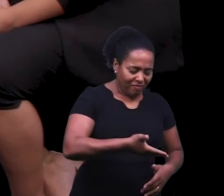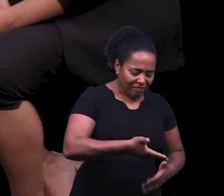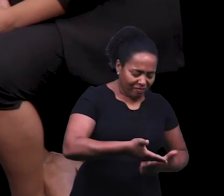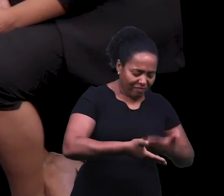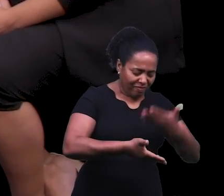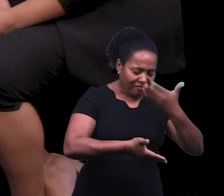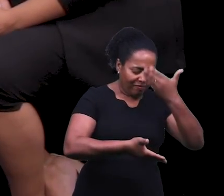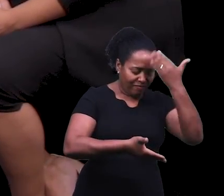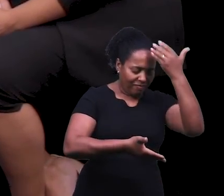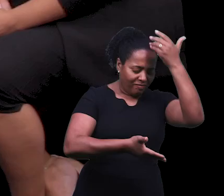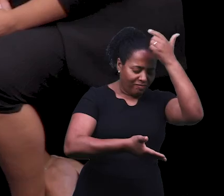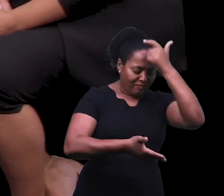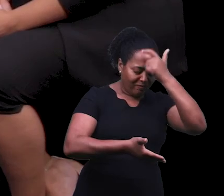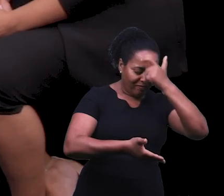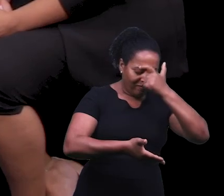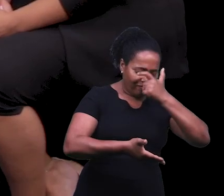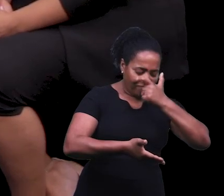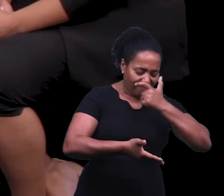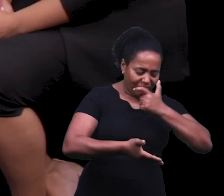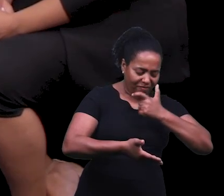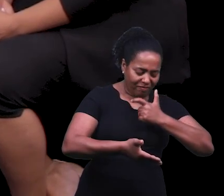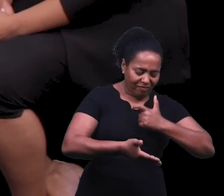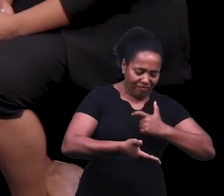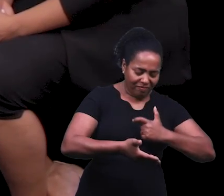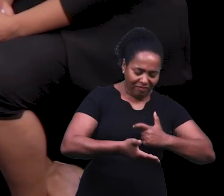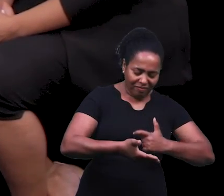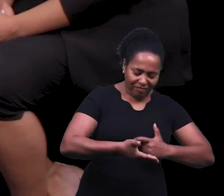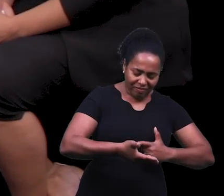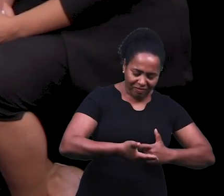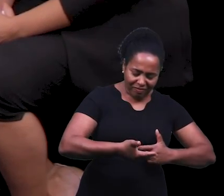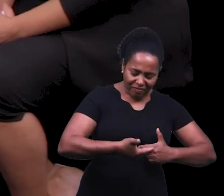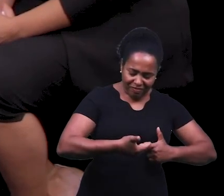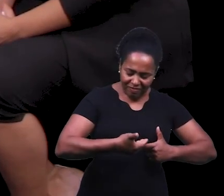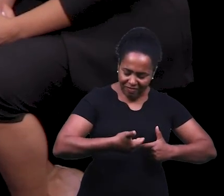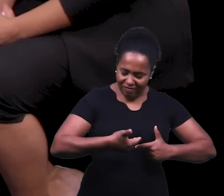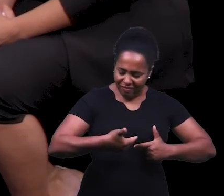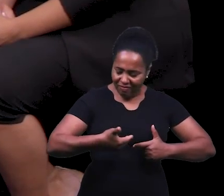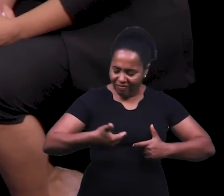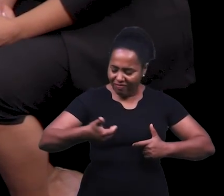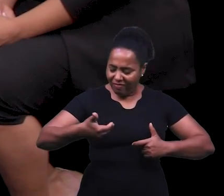sua mão, estendeu sua